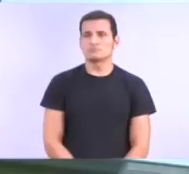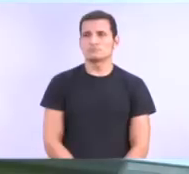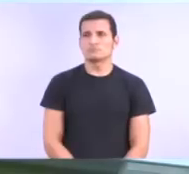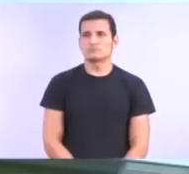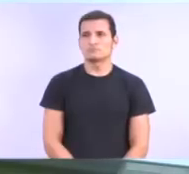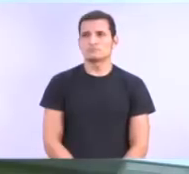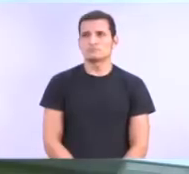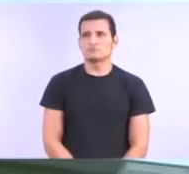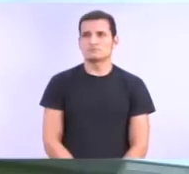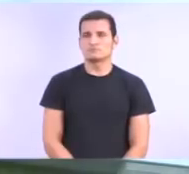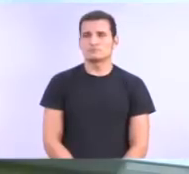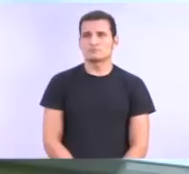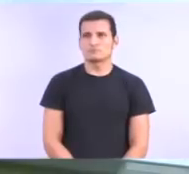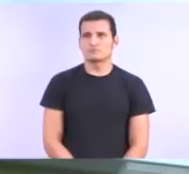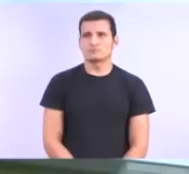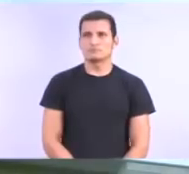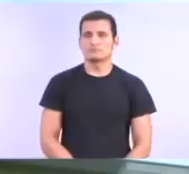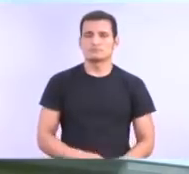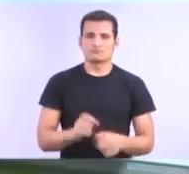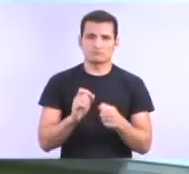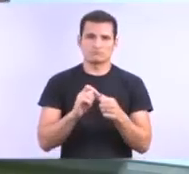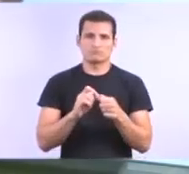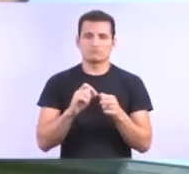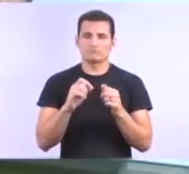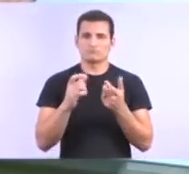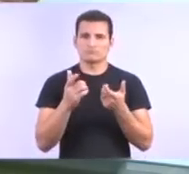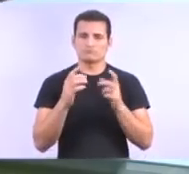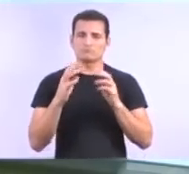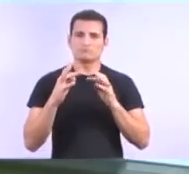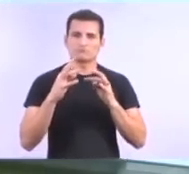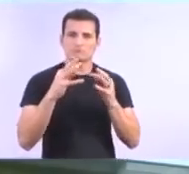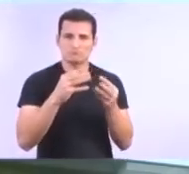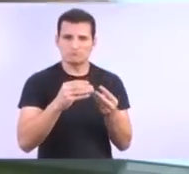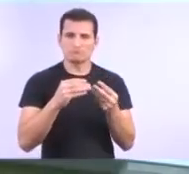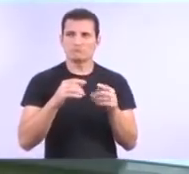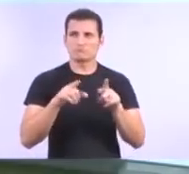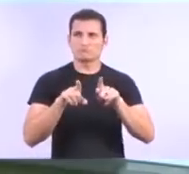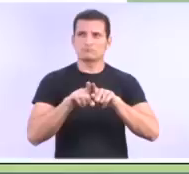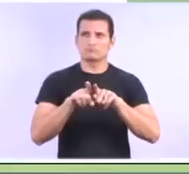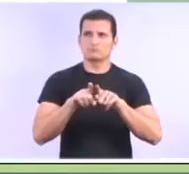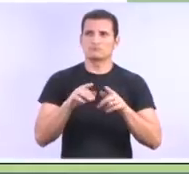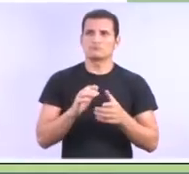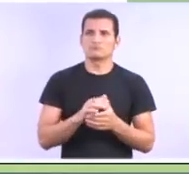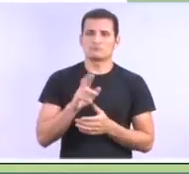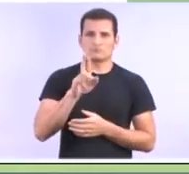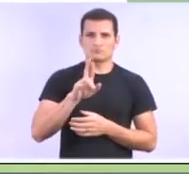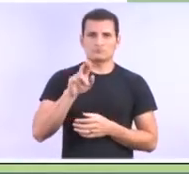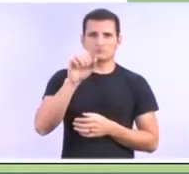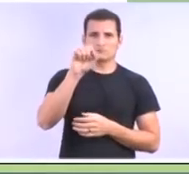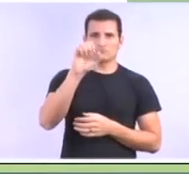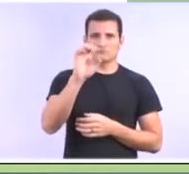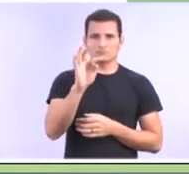Silva. E eu vou fazer isso com todos os outros também, gente. Eu vou usar o setEndereço